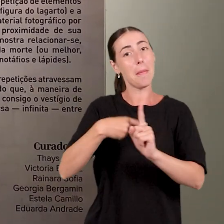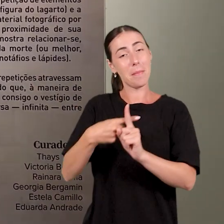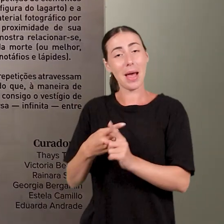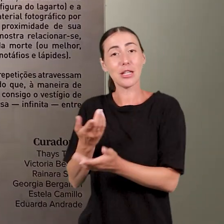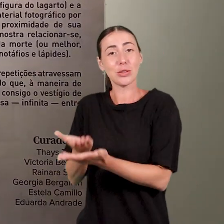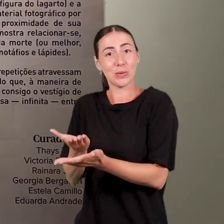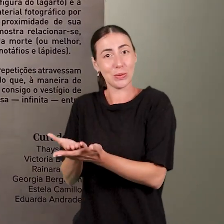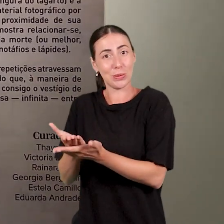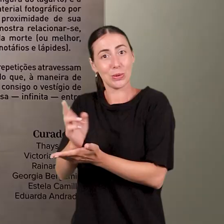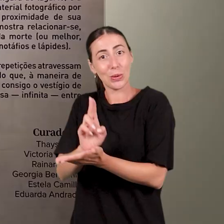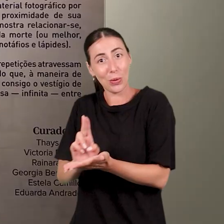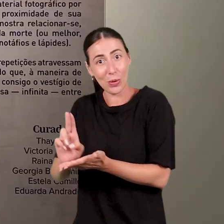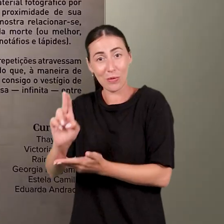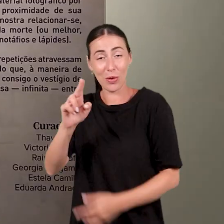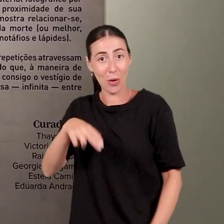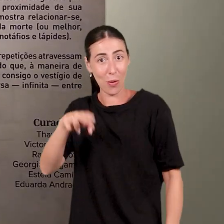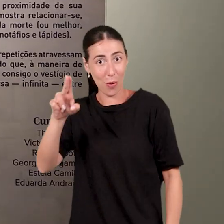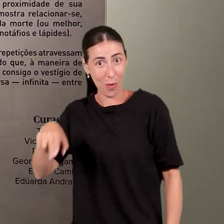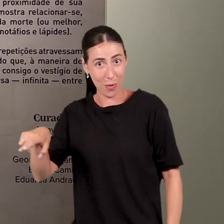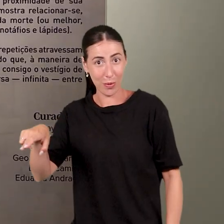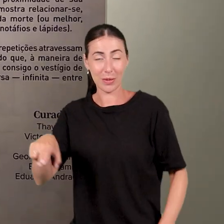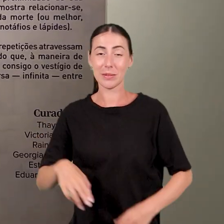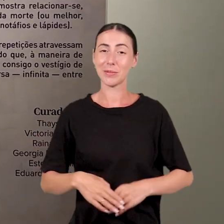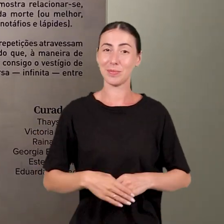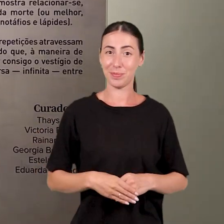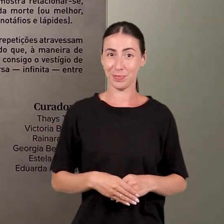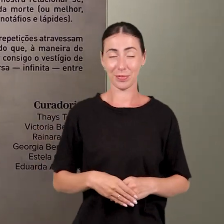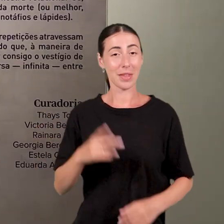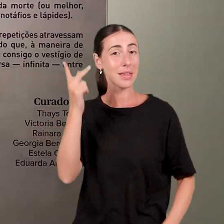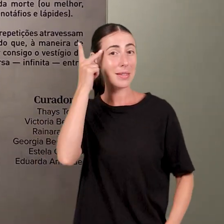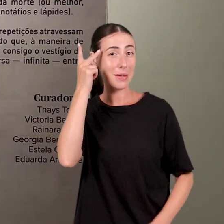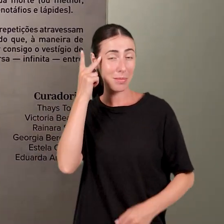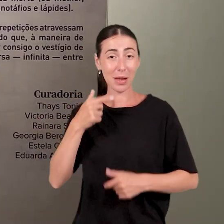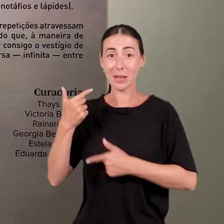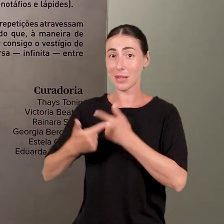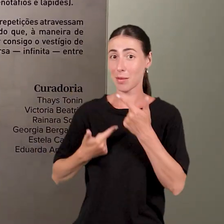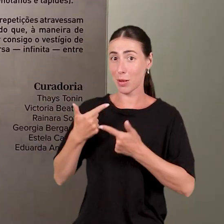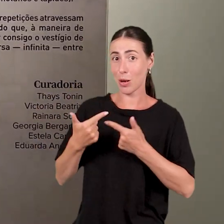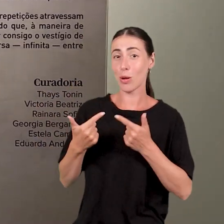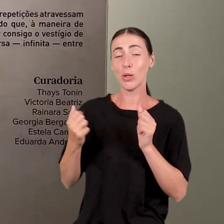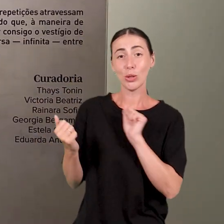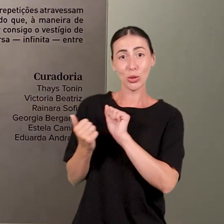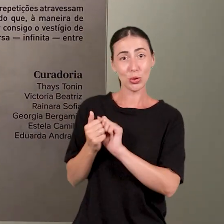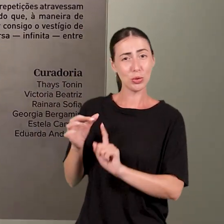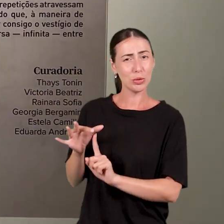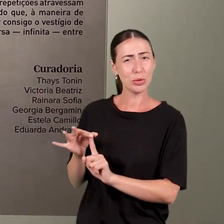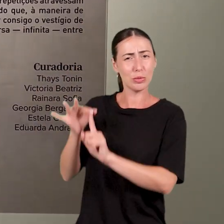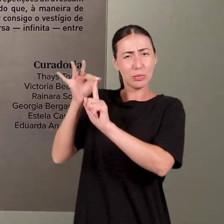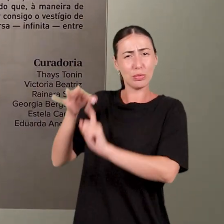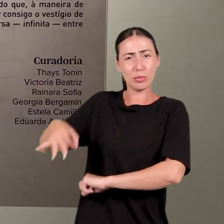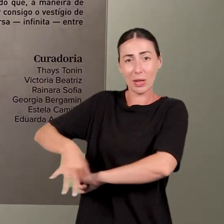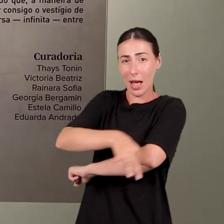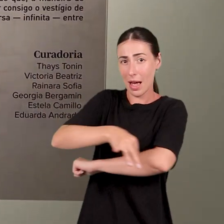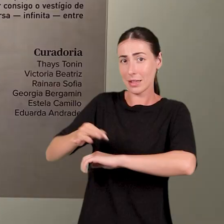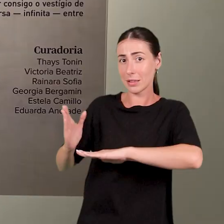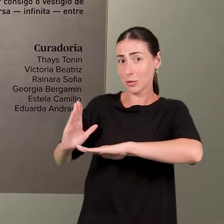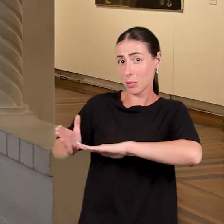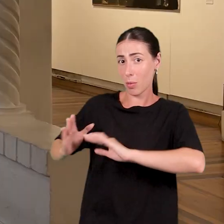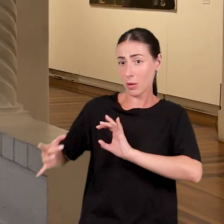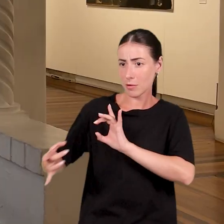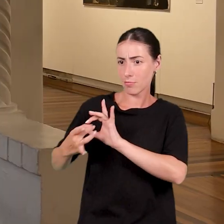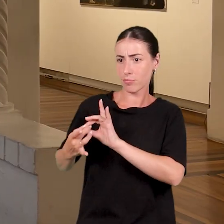e na Universidade de Oslo, na Noruega. Quando em São Paulo, trabalhou com Vila Novas Artigas, ícone da arquitetura